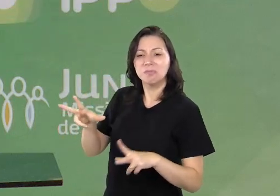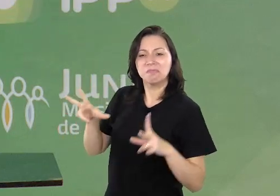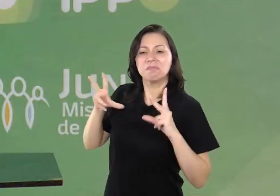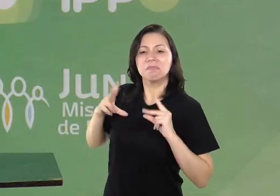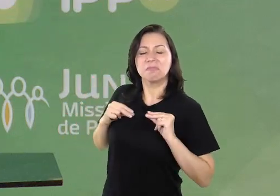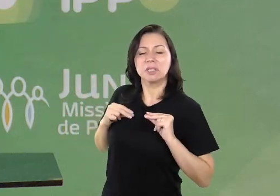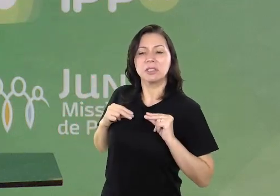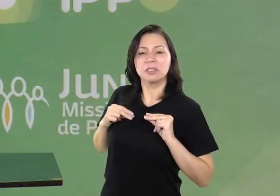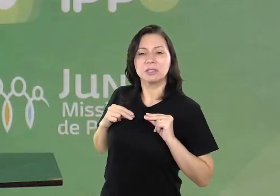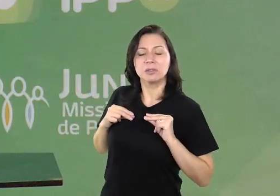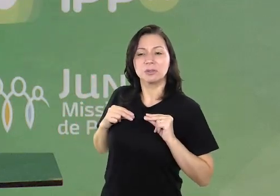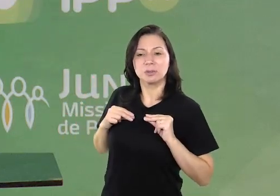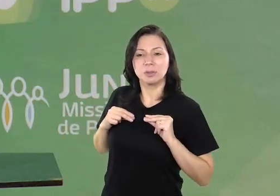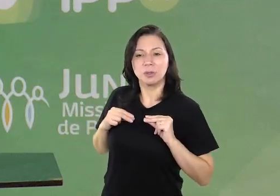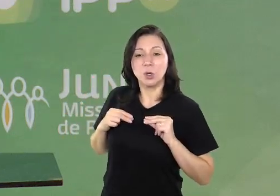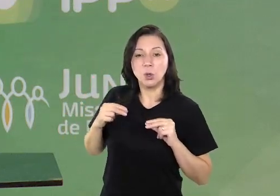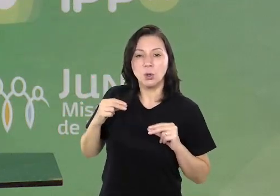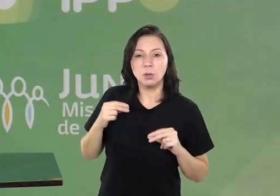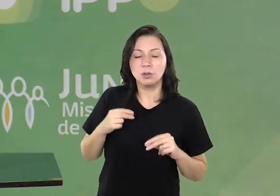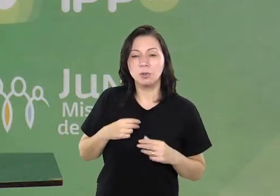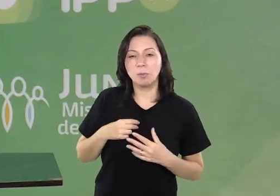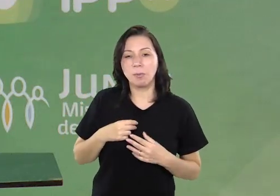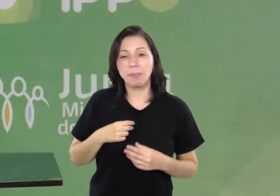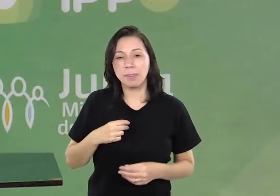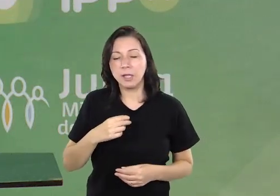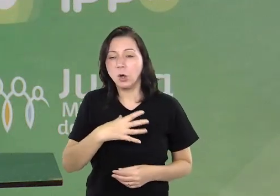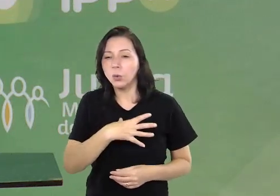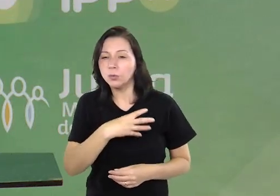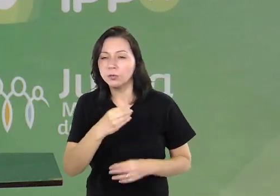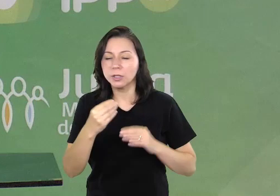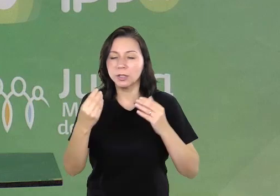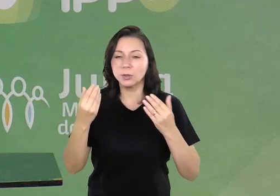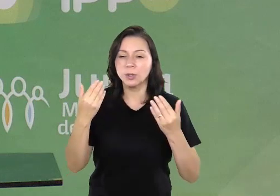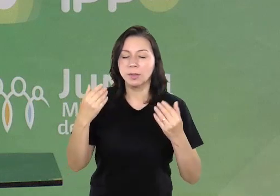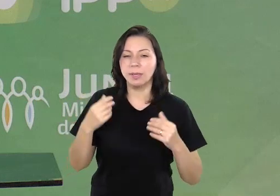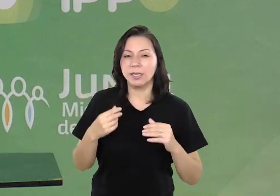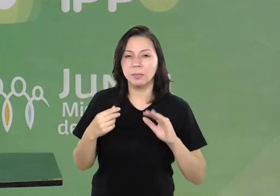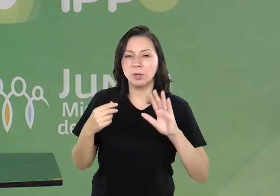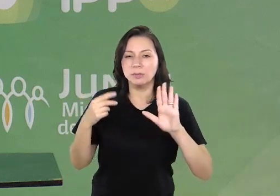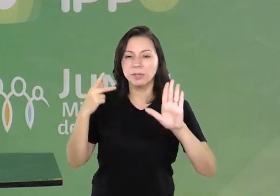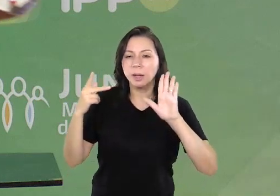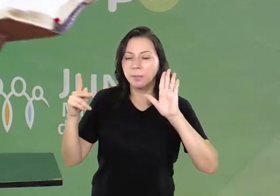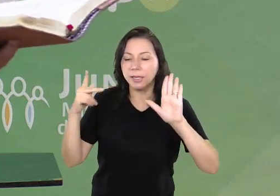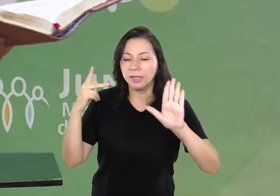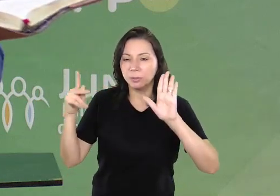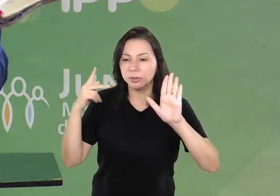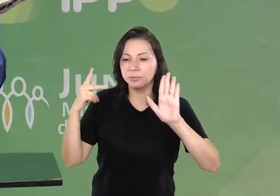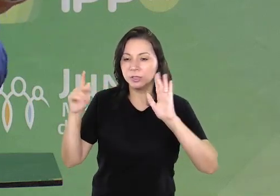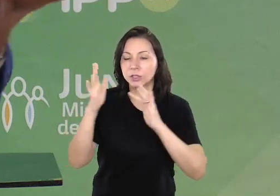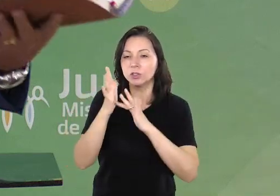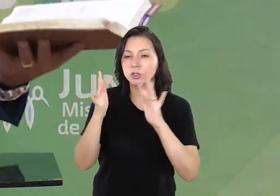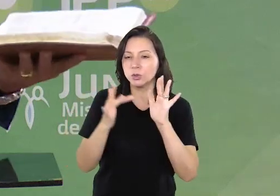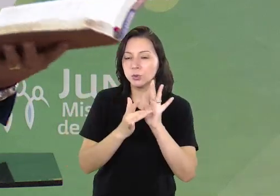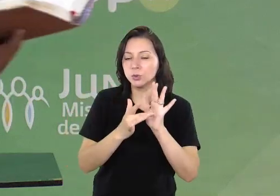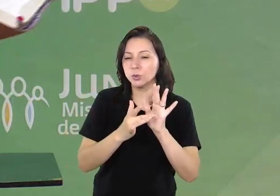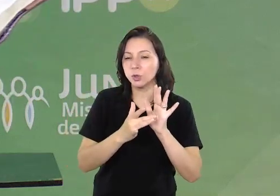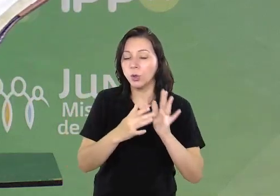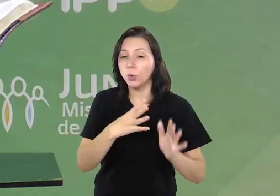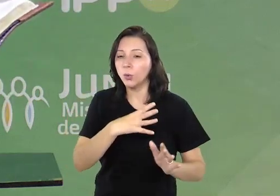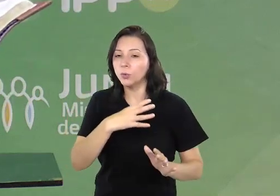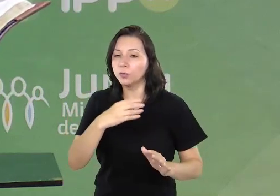país distante depois para o chiqueiro porque achou que merecia mais a casa do pai tava chata demais limitada demais os banquetas da casa do pai já não satisfaziam